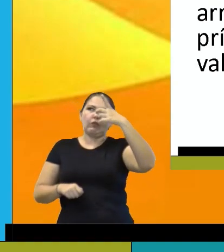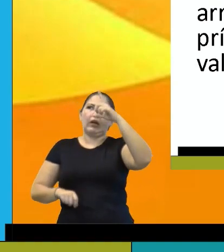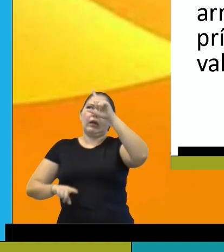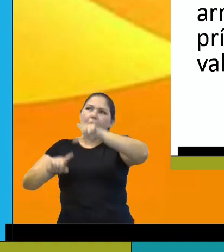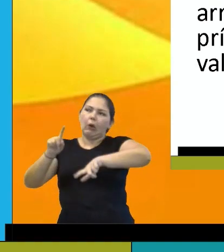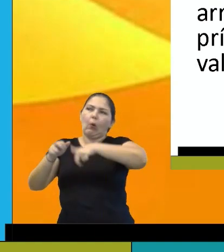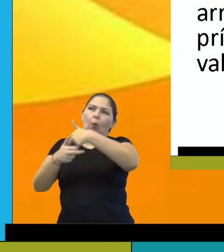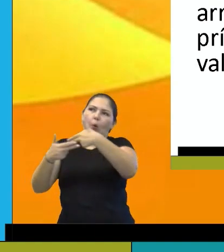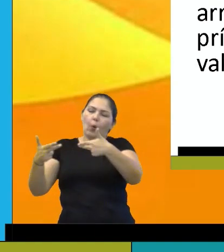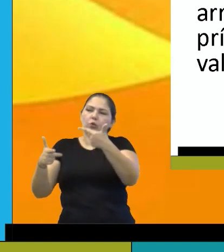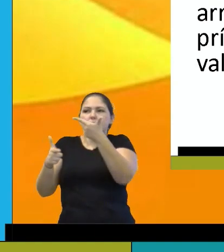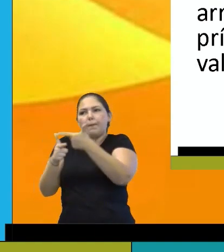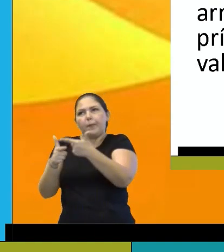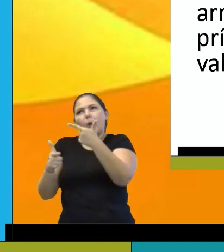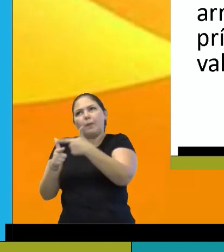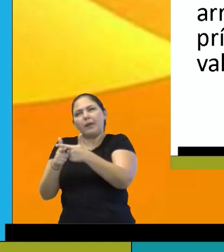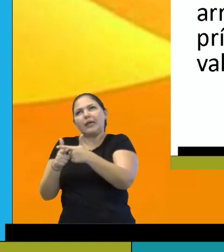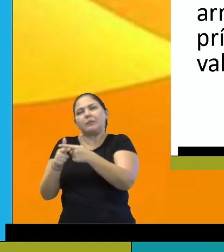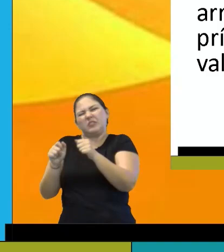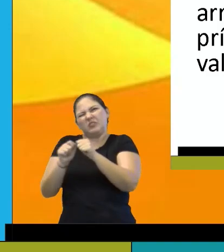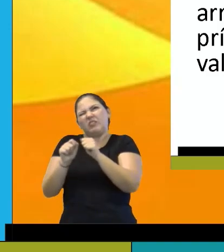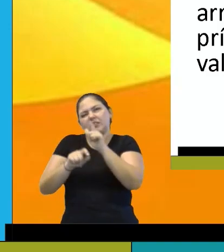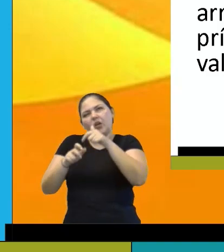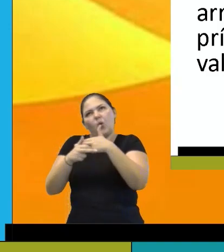necessidades. Mas Pedro,